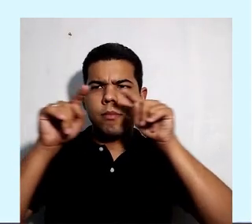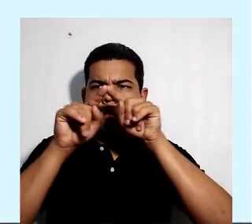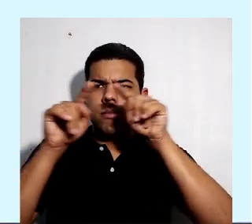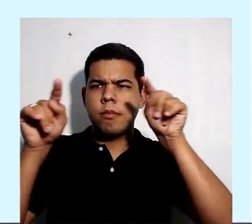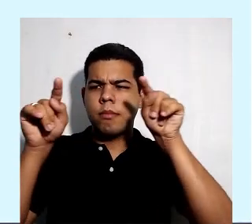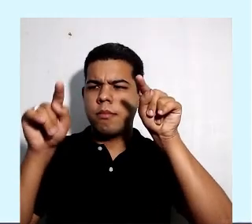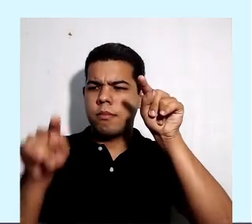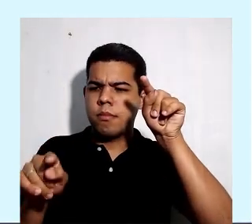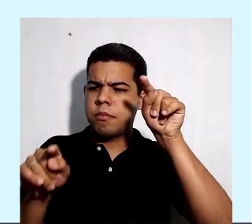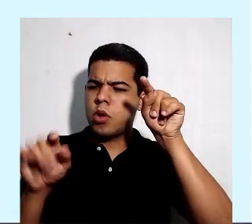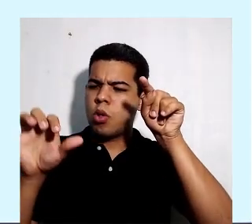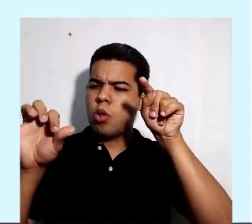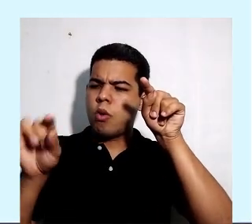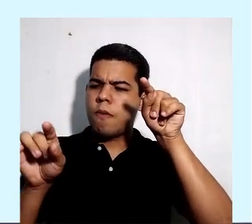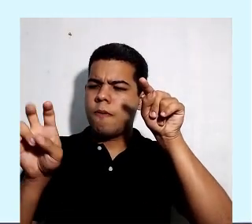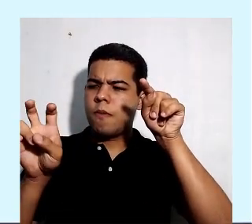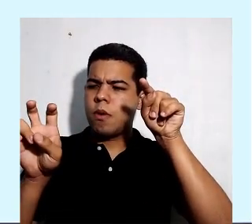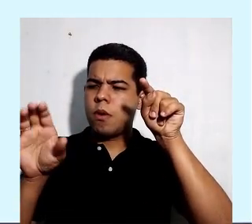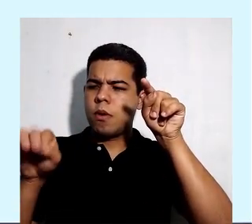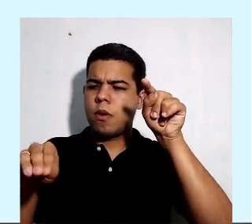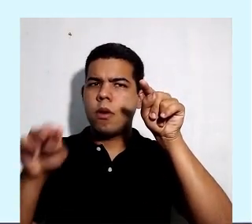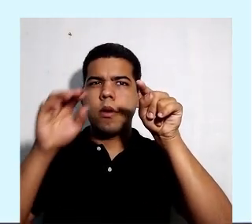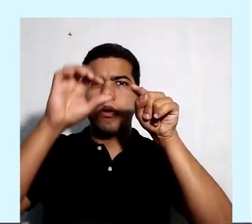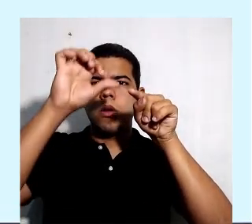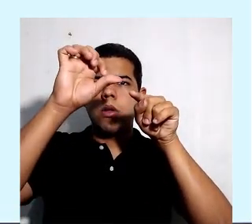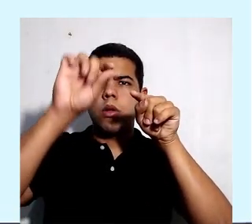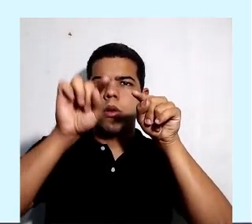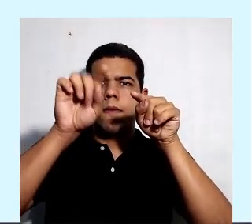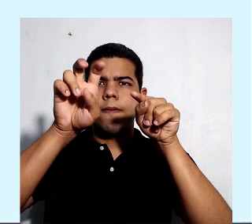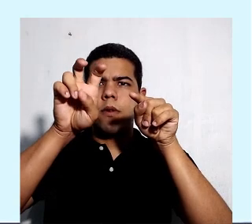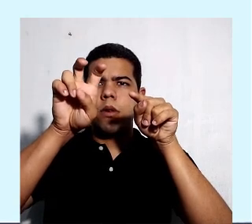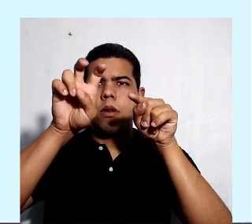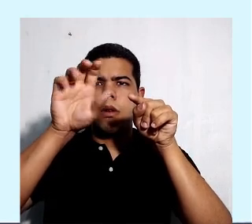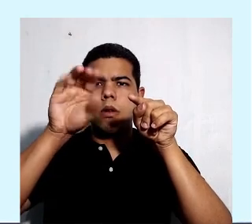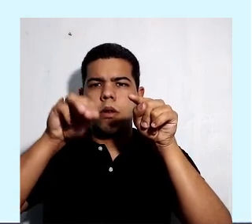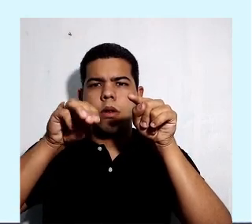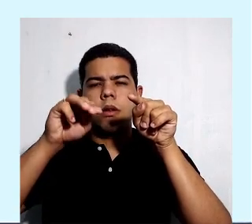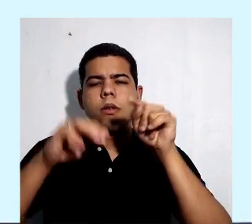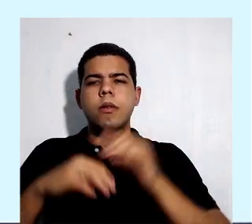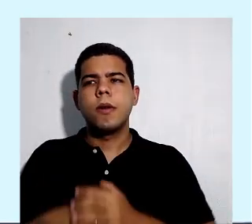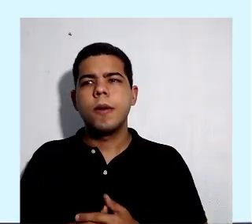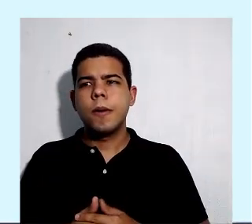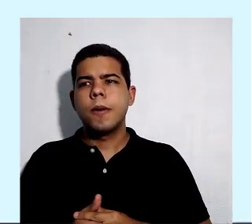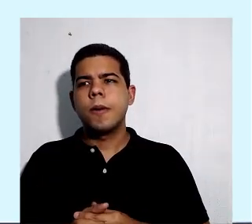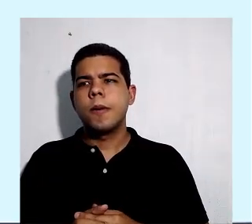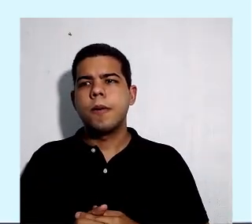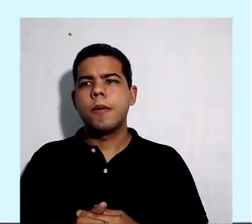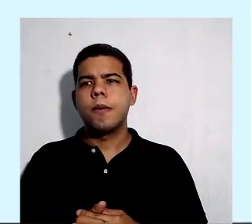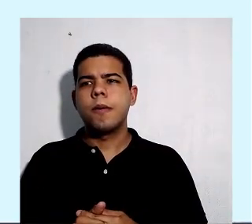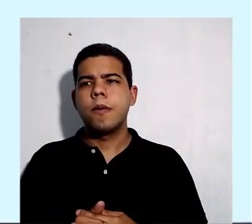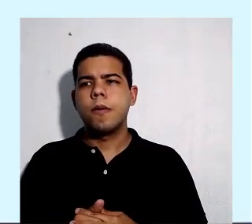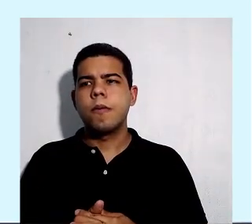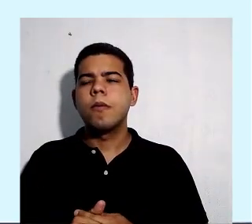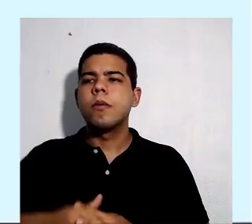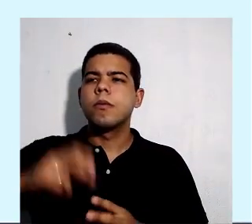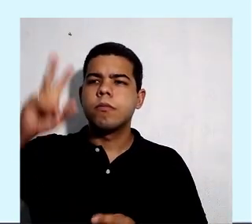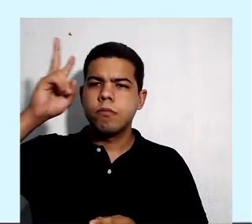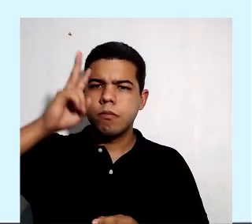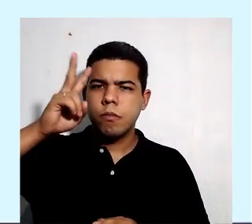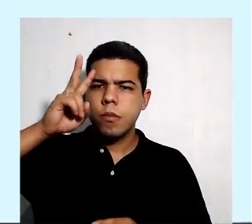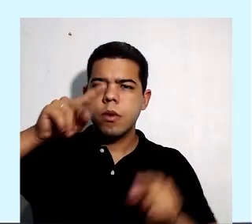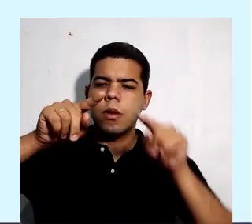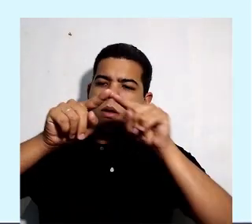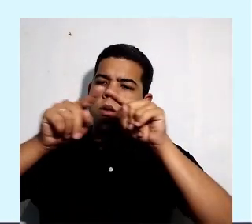com 9,5 centímetros, 9,5, 9,5 centímetros de lado. Lembrando que